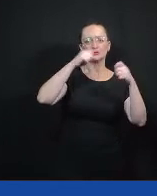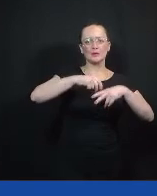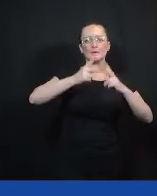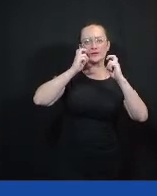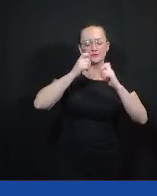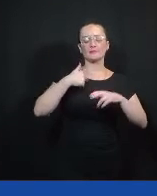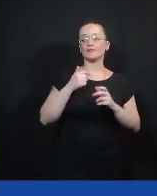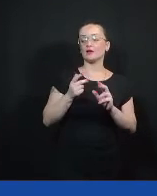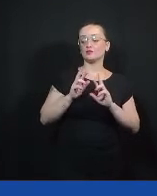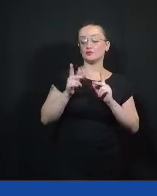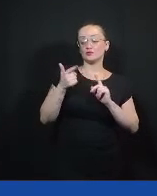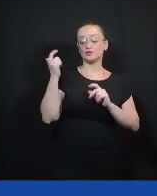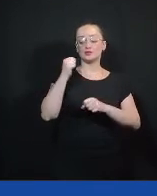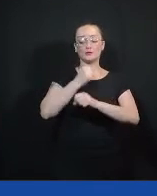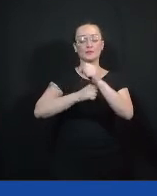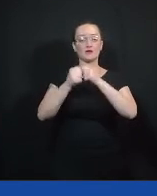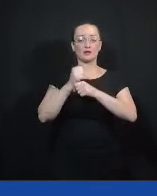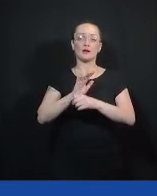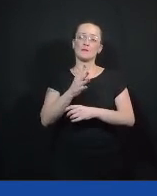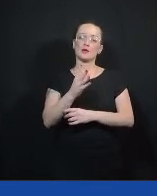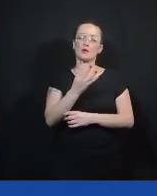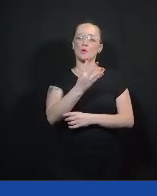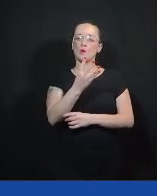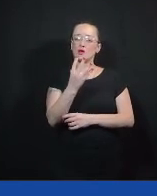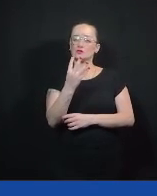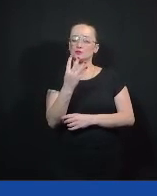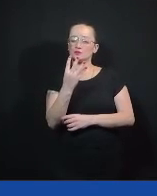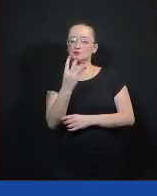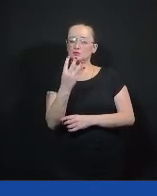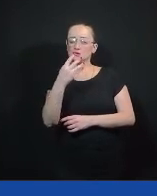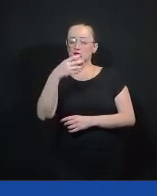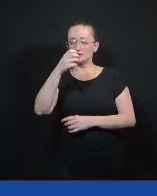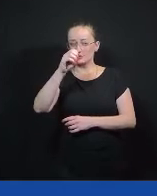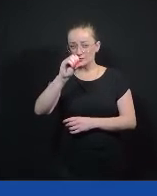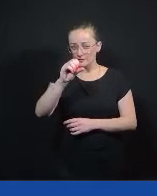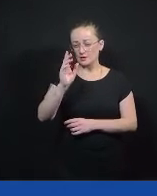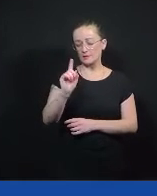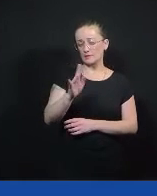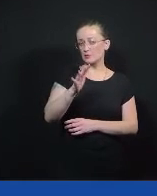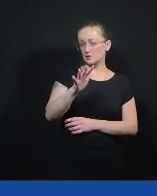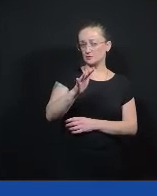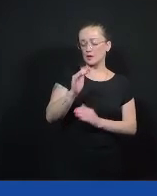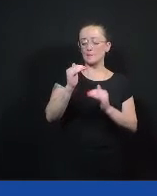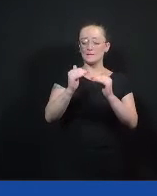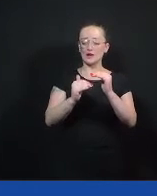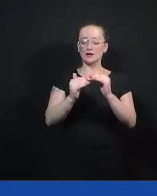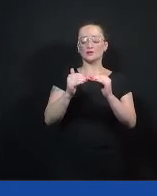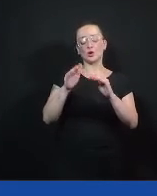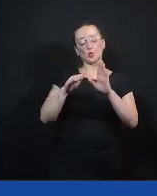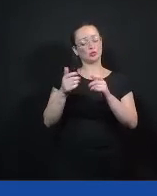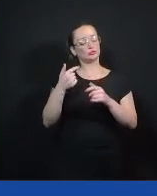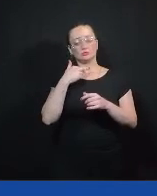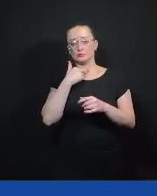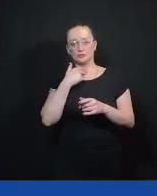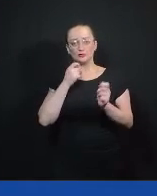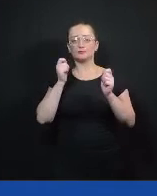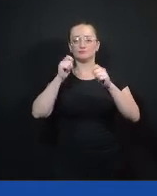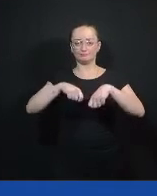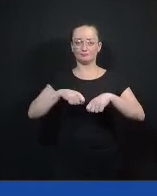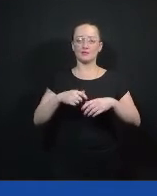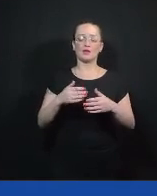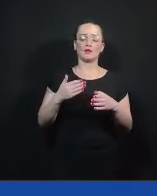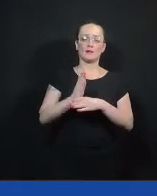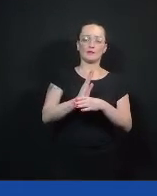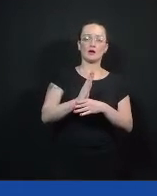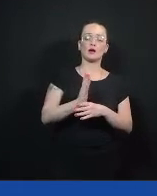à eleição passada, quando foram cerca de 490 mil candidatos, dos quais um pouco menos aptos, efetivamente aptos